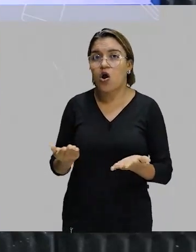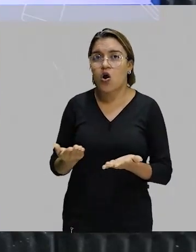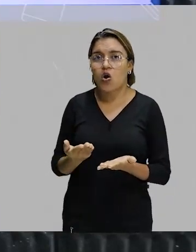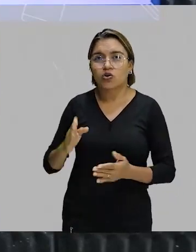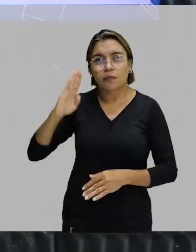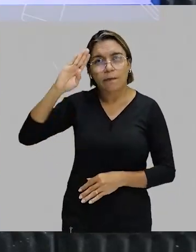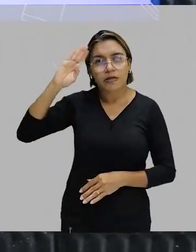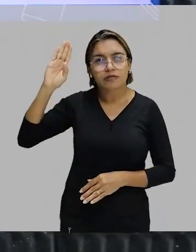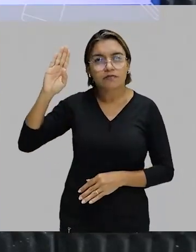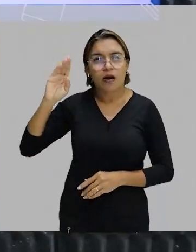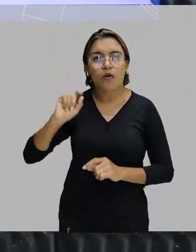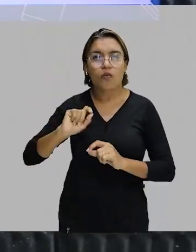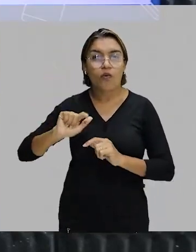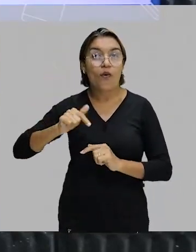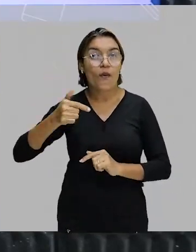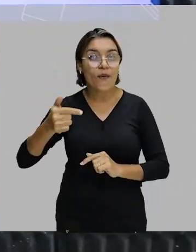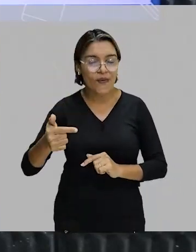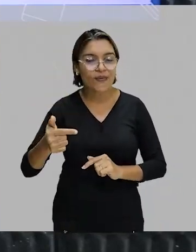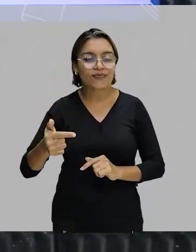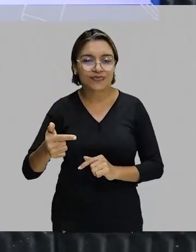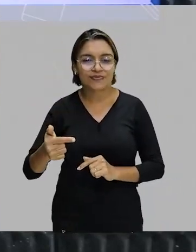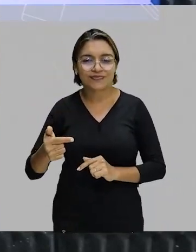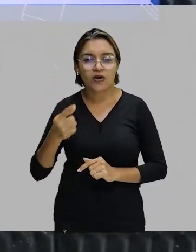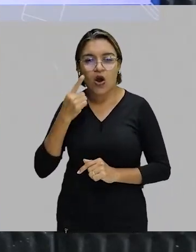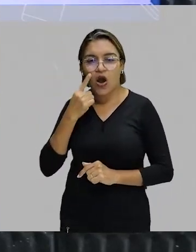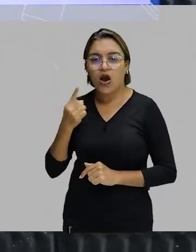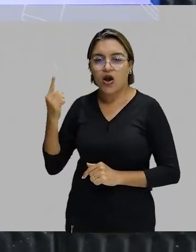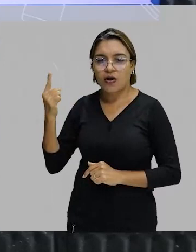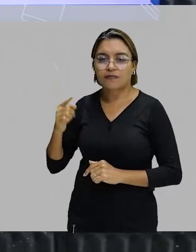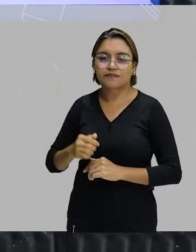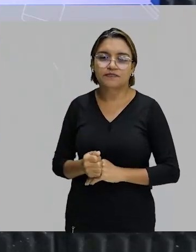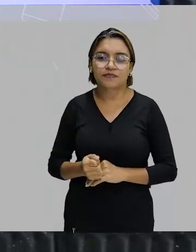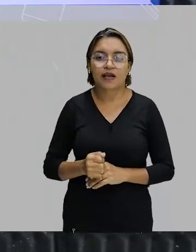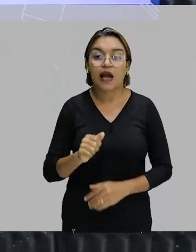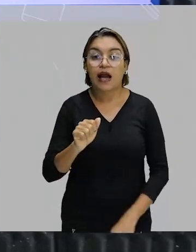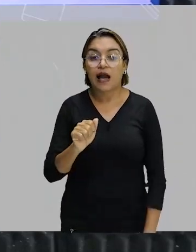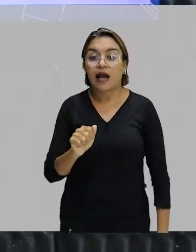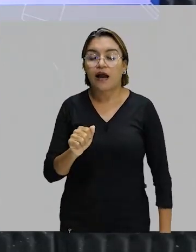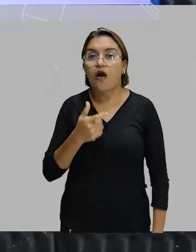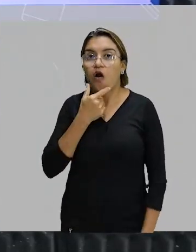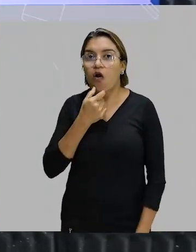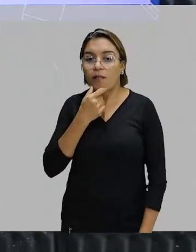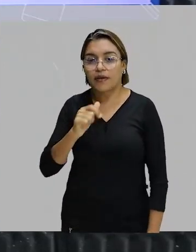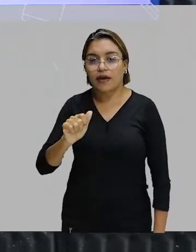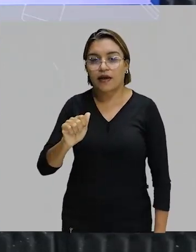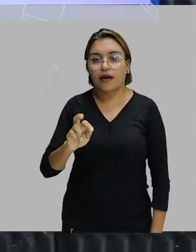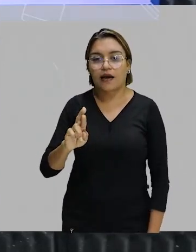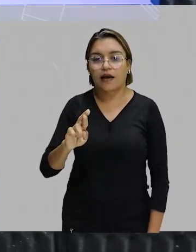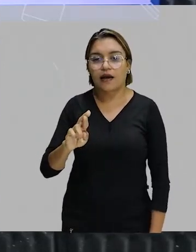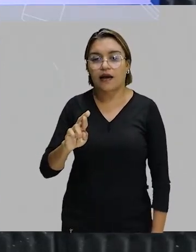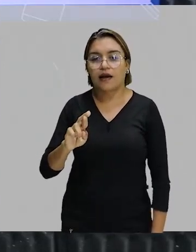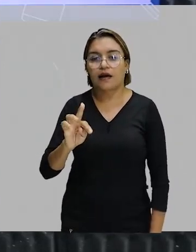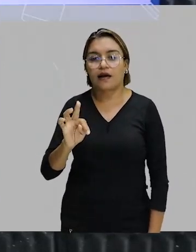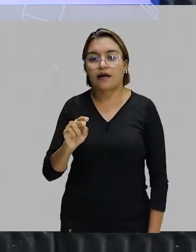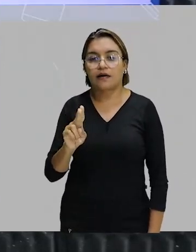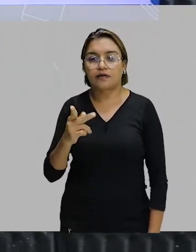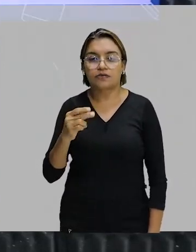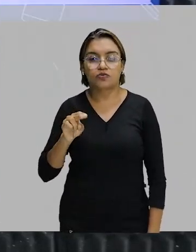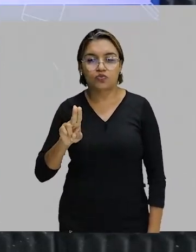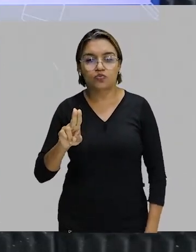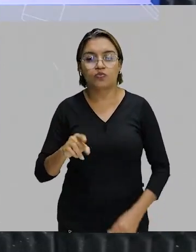Fit, mas esse cara aí francês chamado Arthur de Gobineau, que